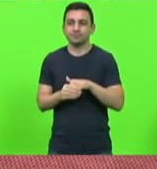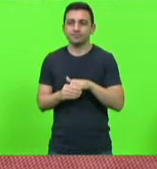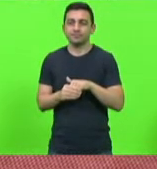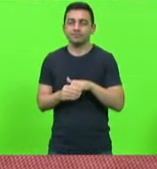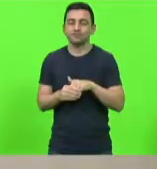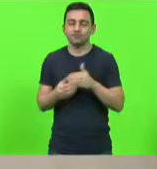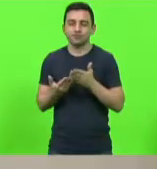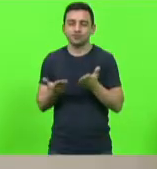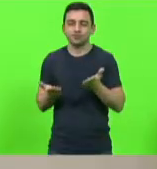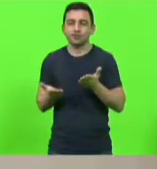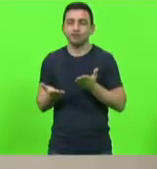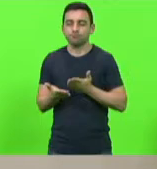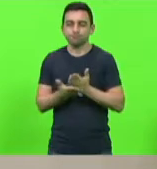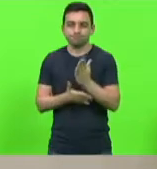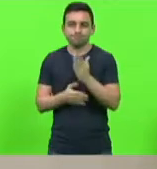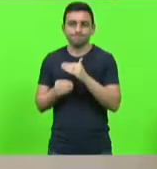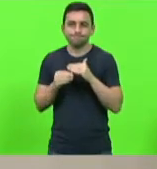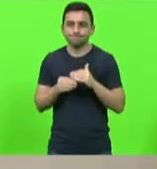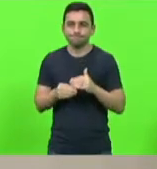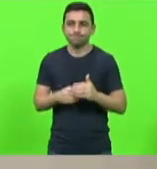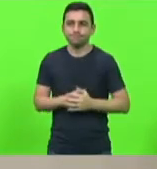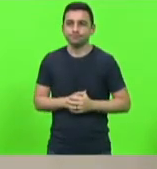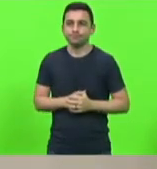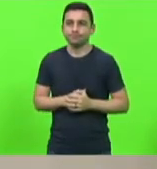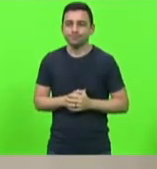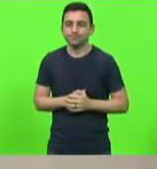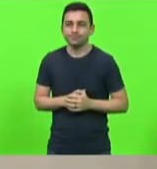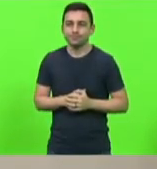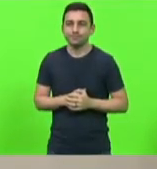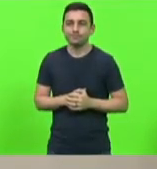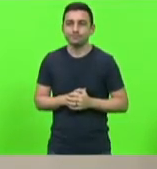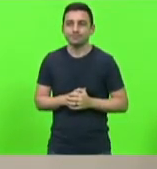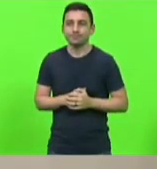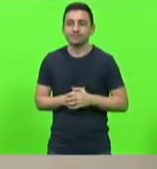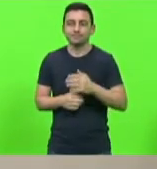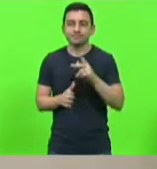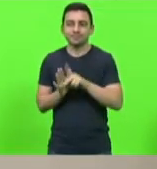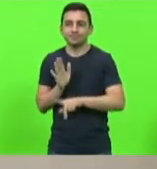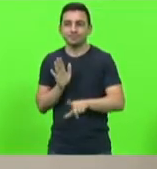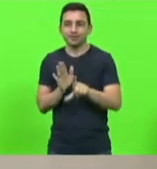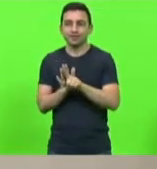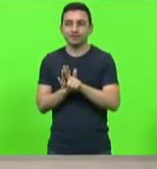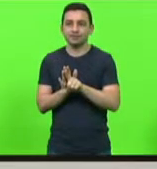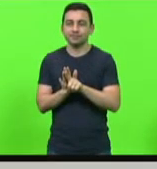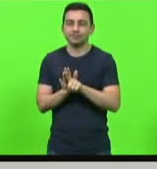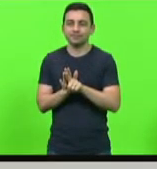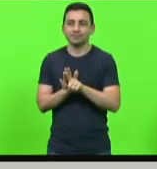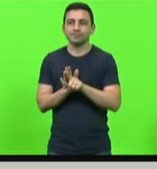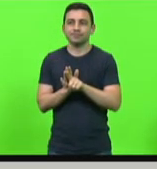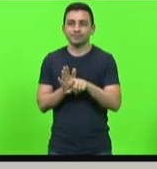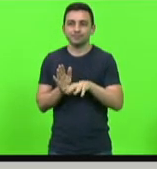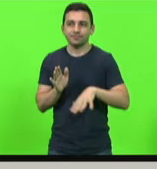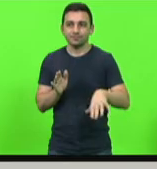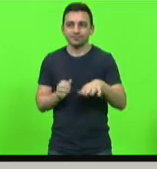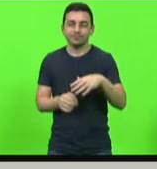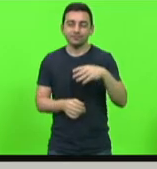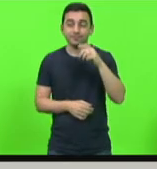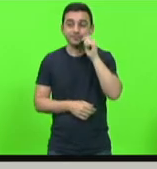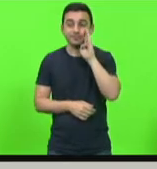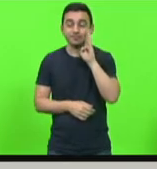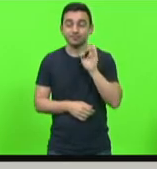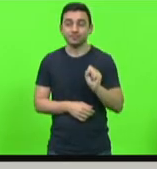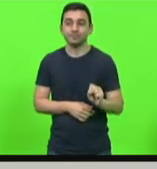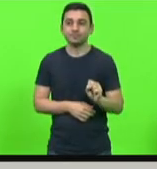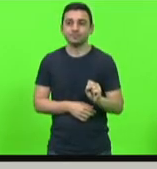encontram. Aprovado por unanimidade. Votação da redação final do projeto de lei 180.9/2019, autor deputado Bruno Souza,